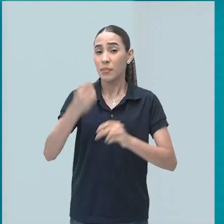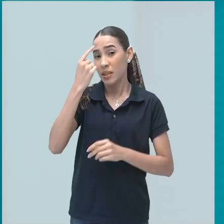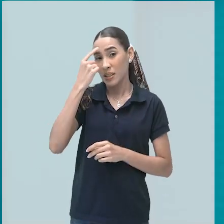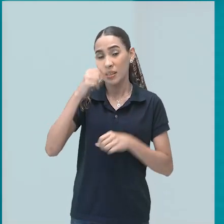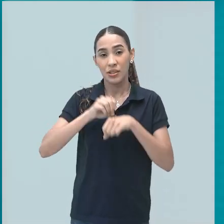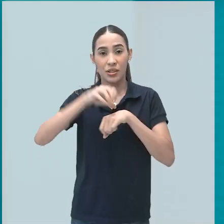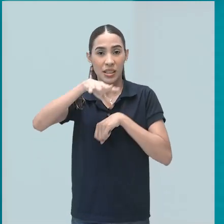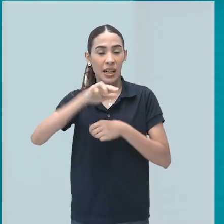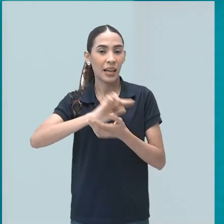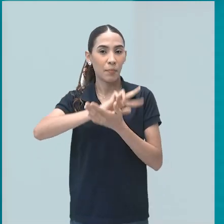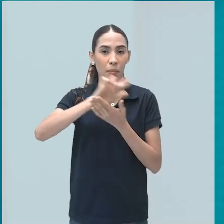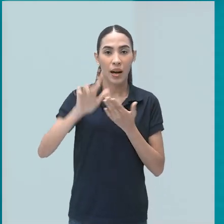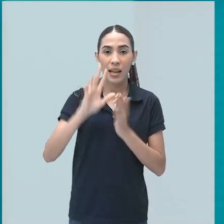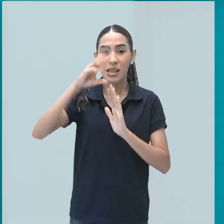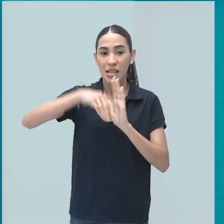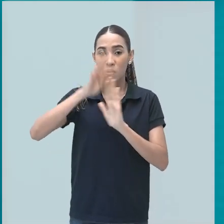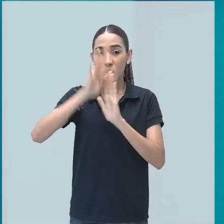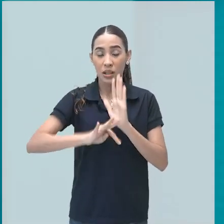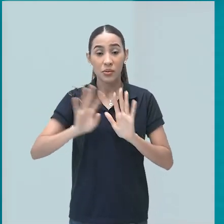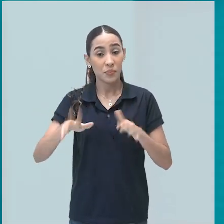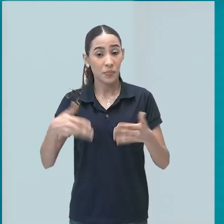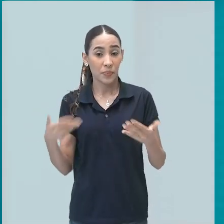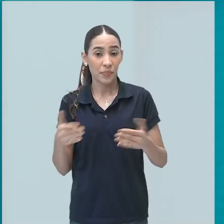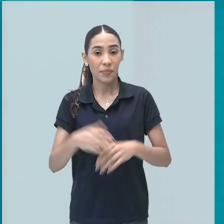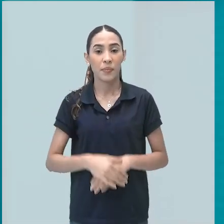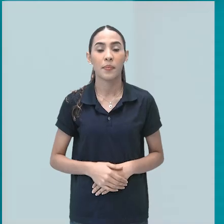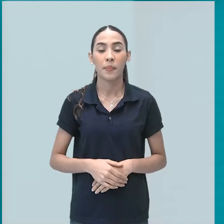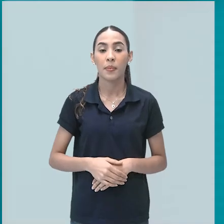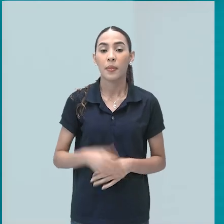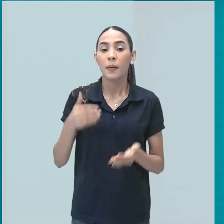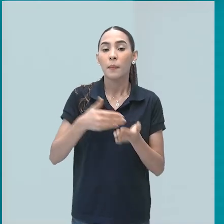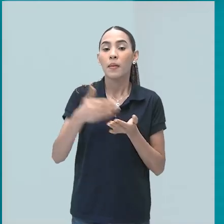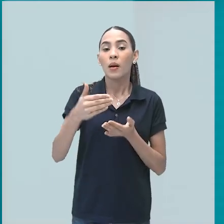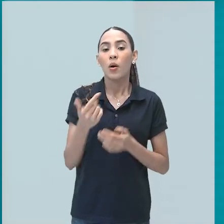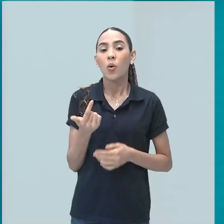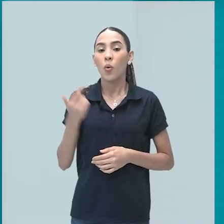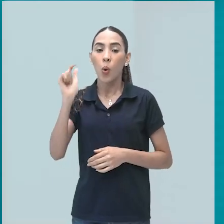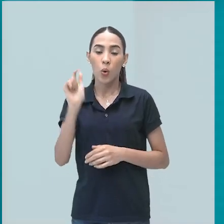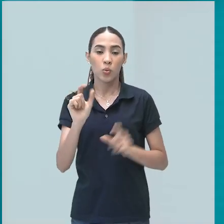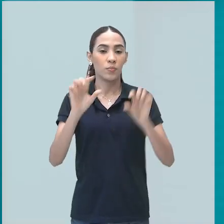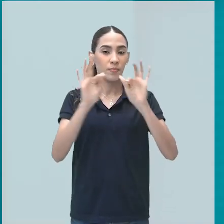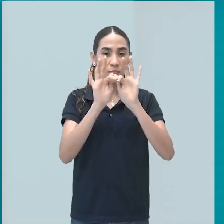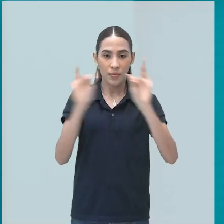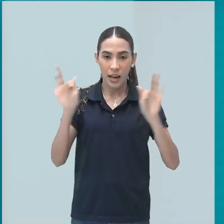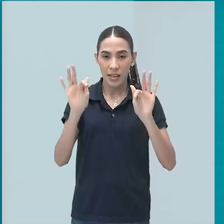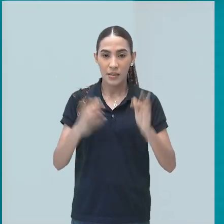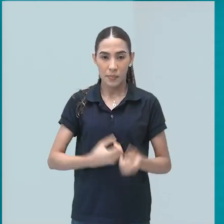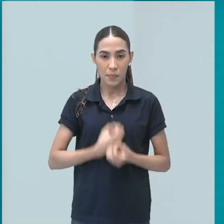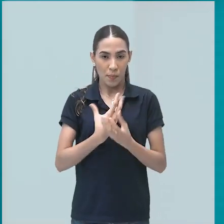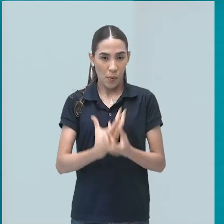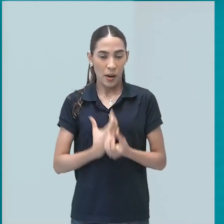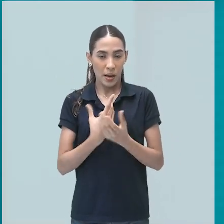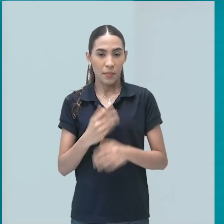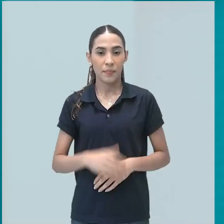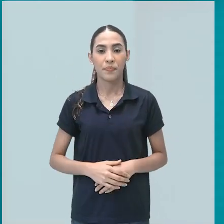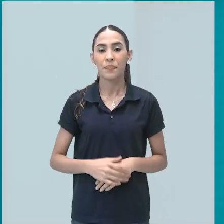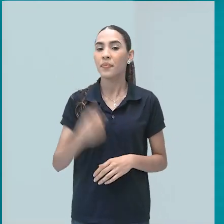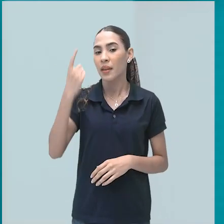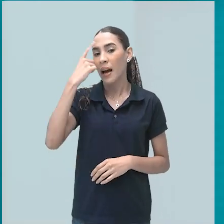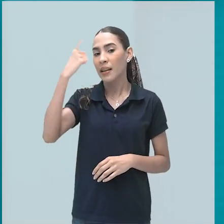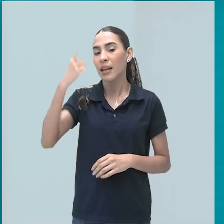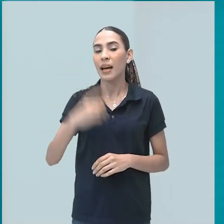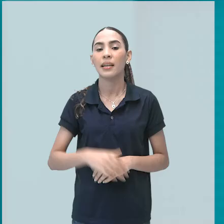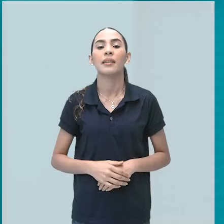ideias diversas dentro do texto. Então, vamos observar em mais um trecho do nosso poema as ideias que